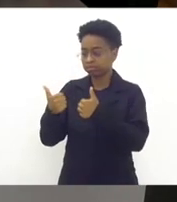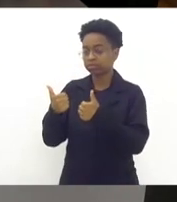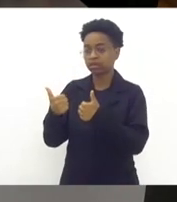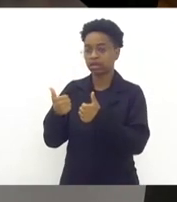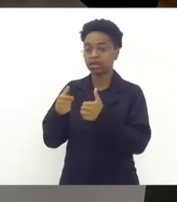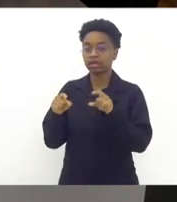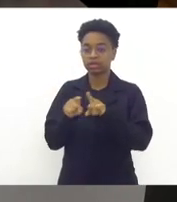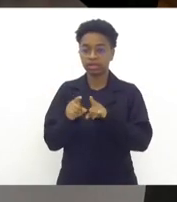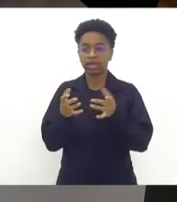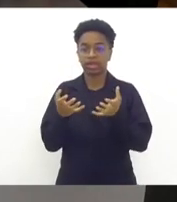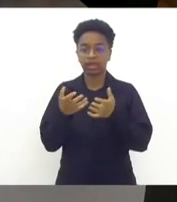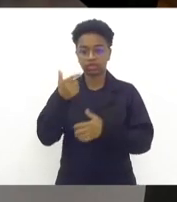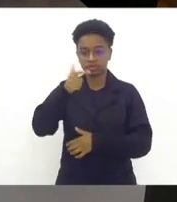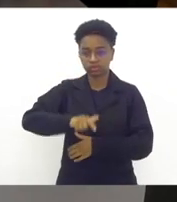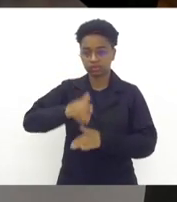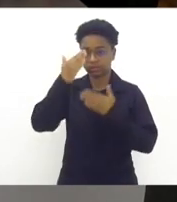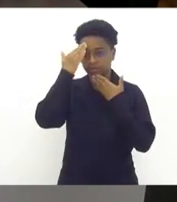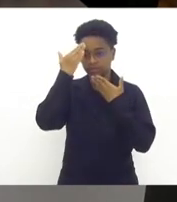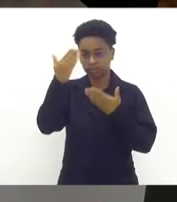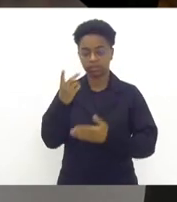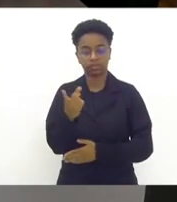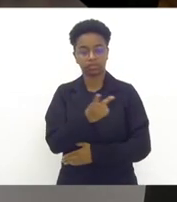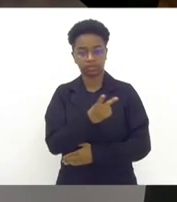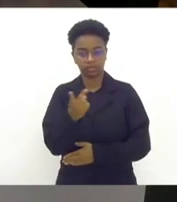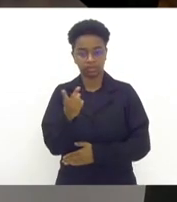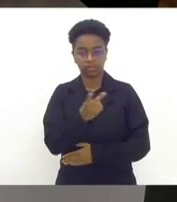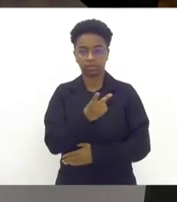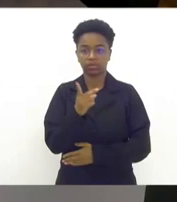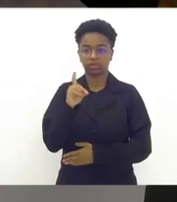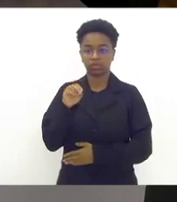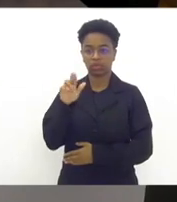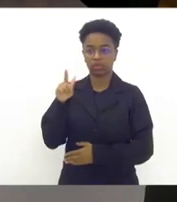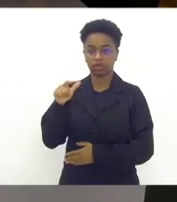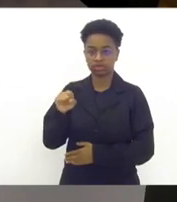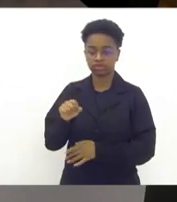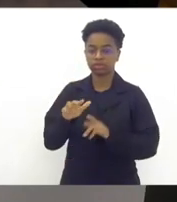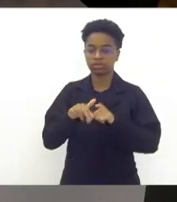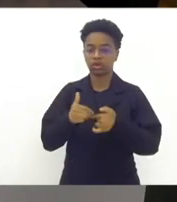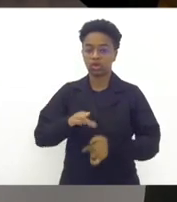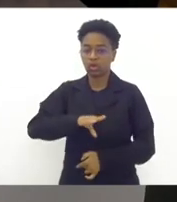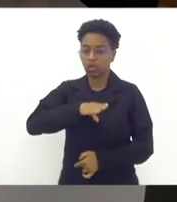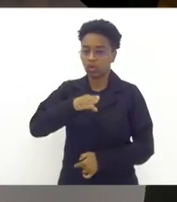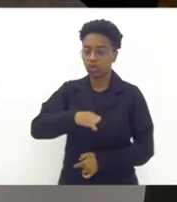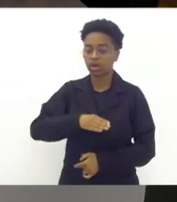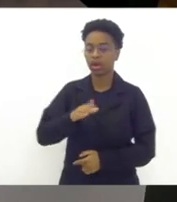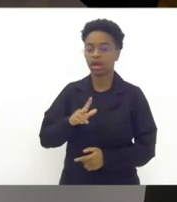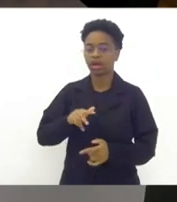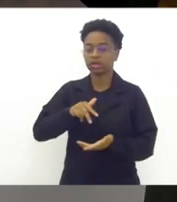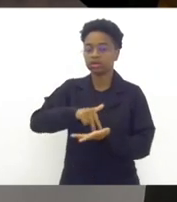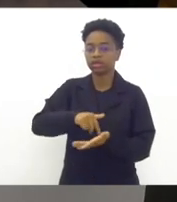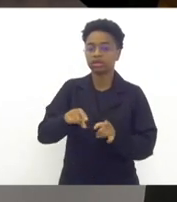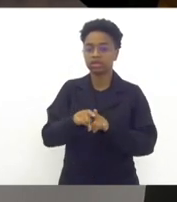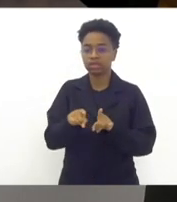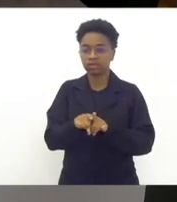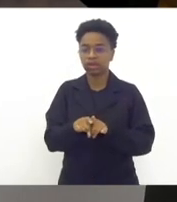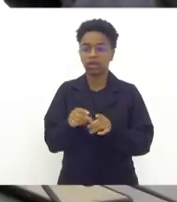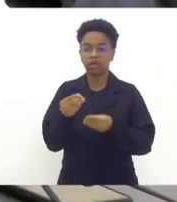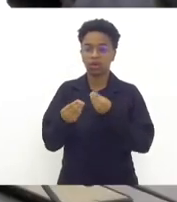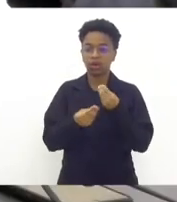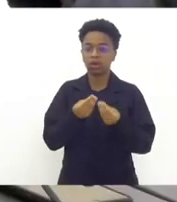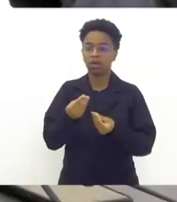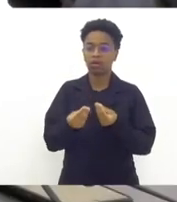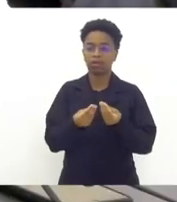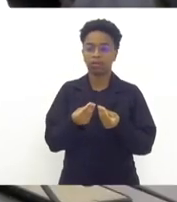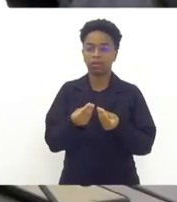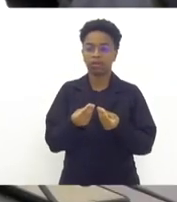agradecer mais uma vez ao Danilo e ao soldado Douglas pela coragem, pela firmeza e pelos préstimos inestimáveis